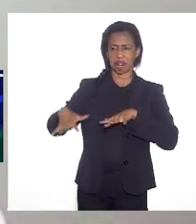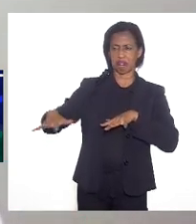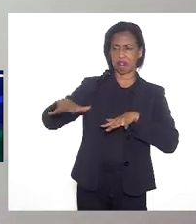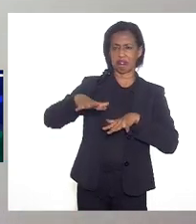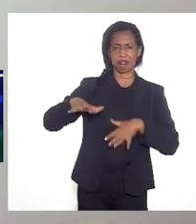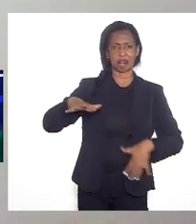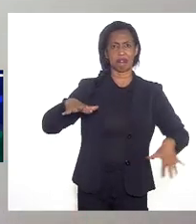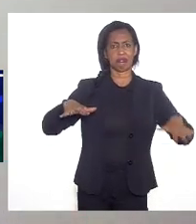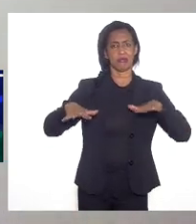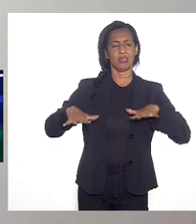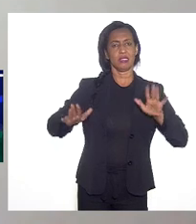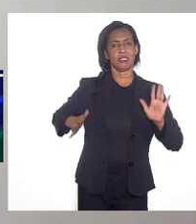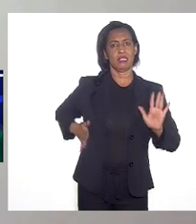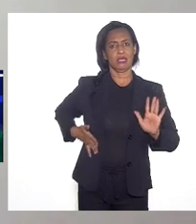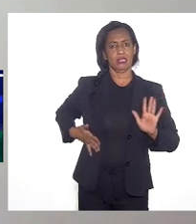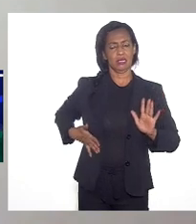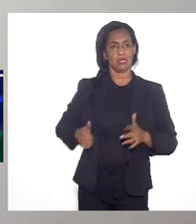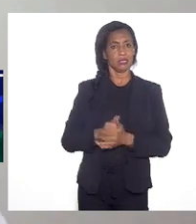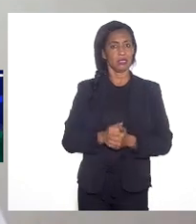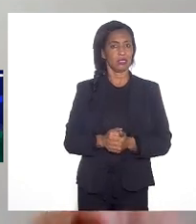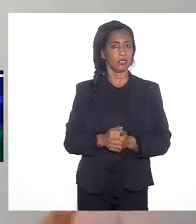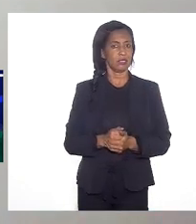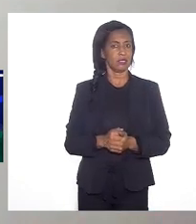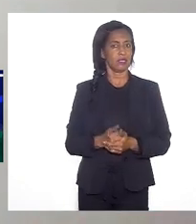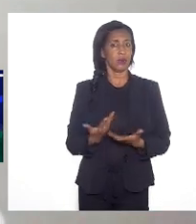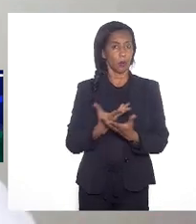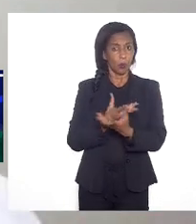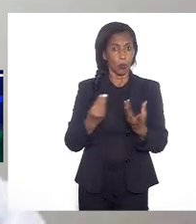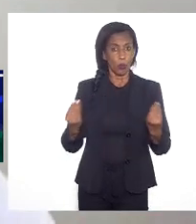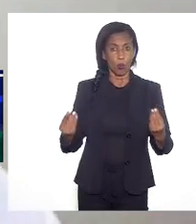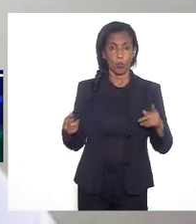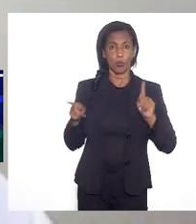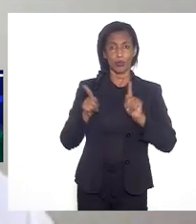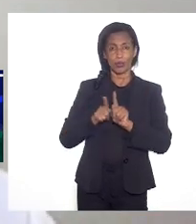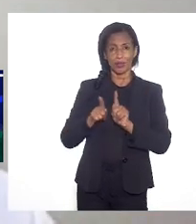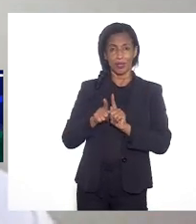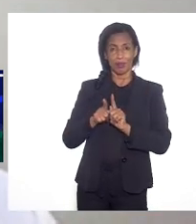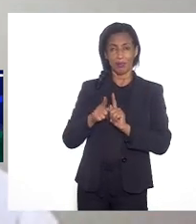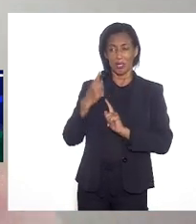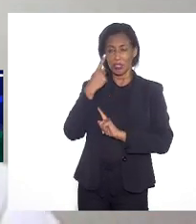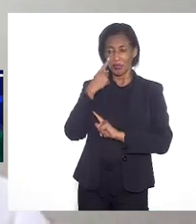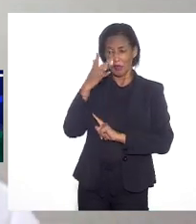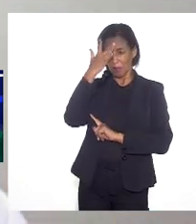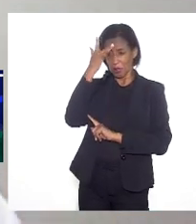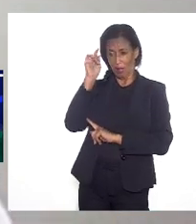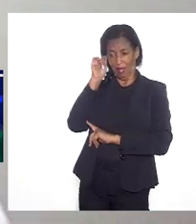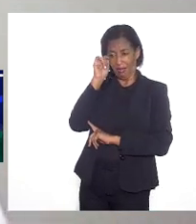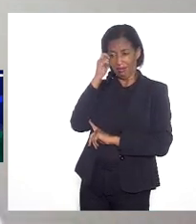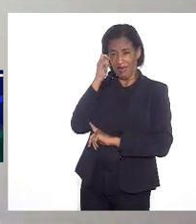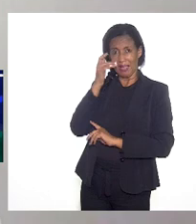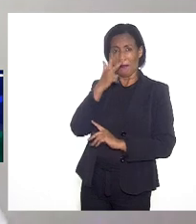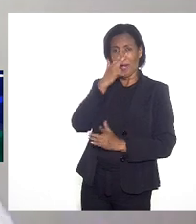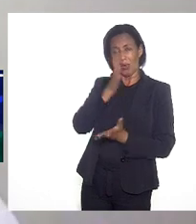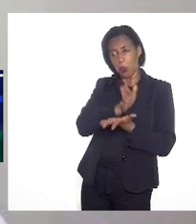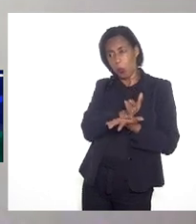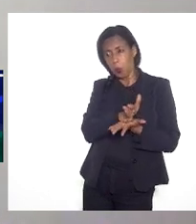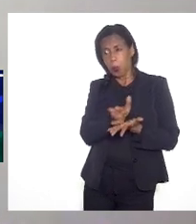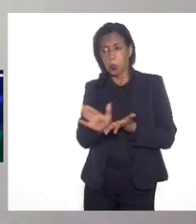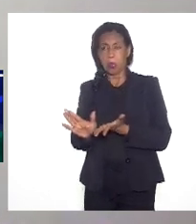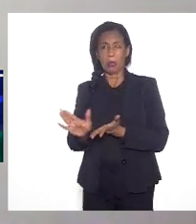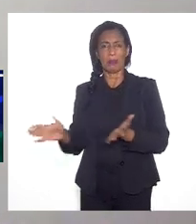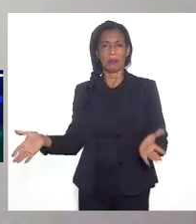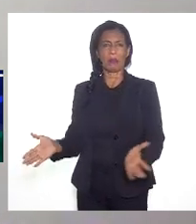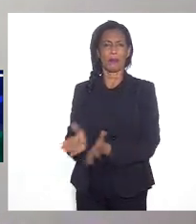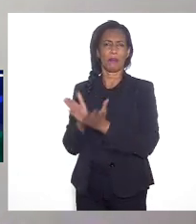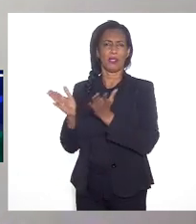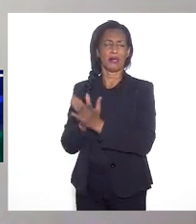grupos criminosos, pela dinâmica que se dá no empurrar da população negra cada vez mais para a pobreza, uma violência